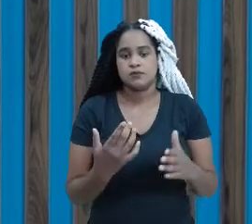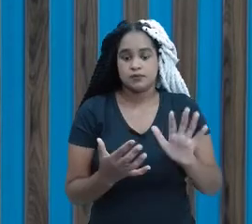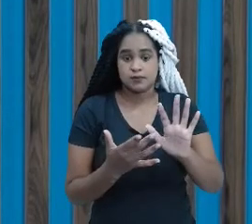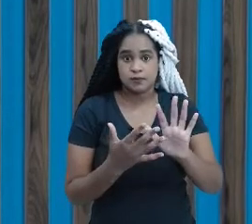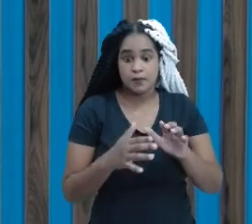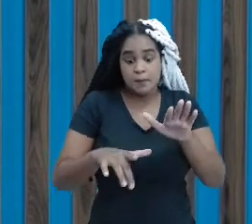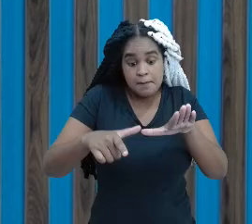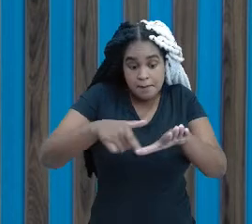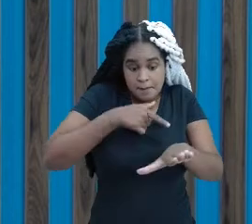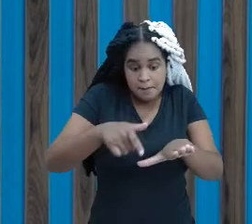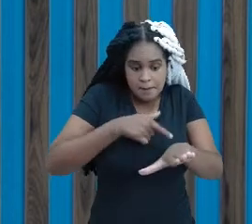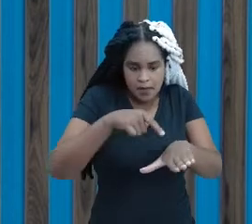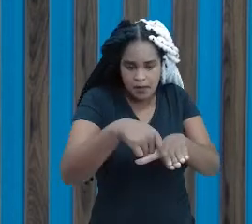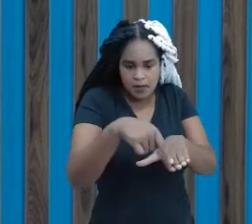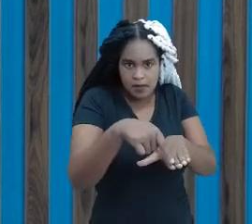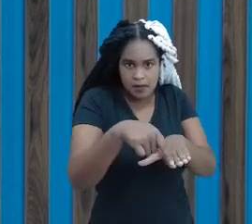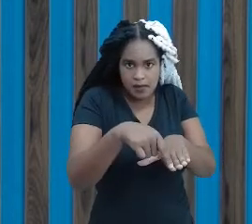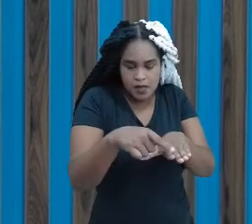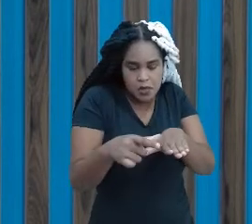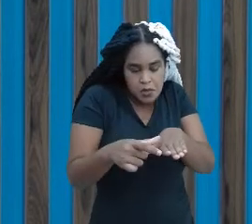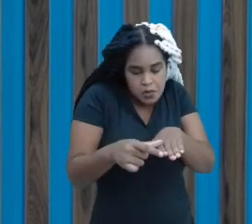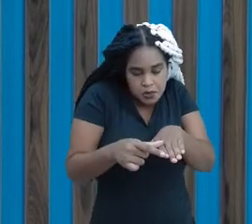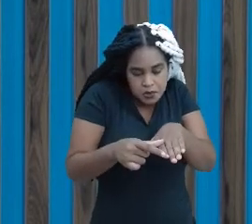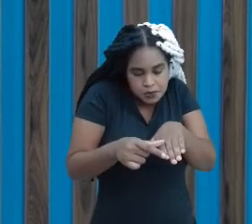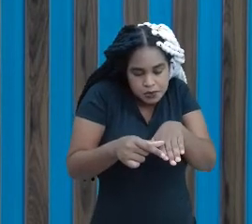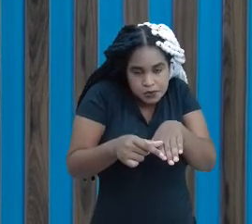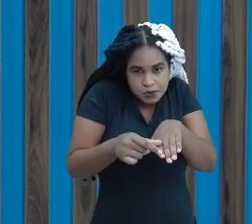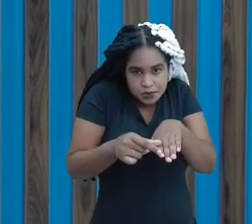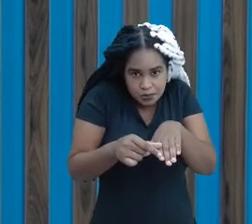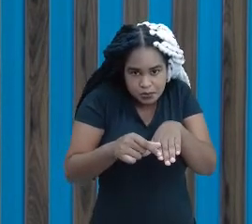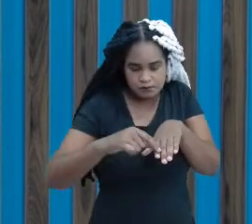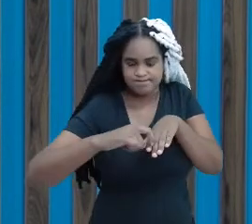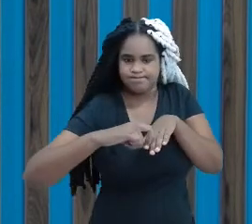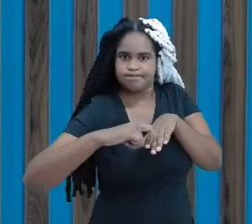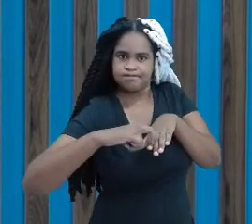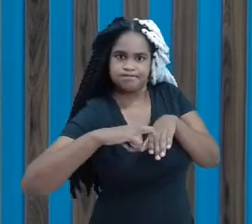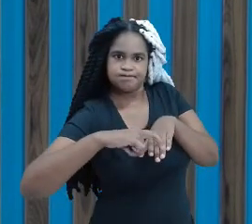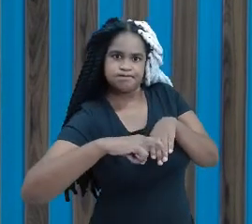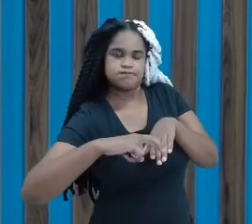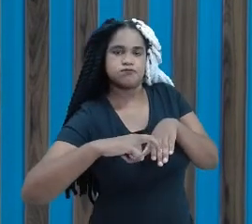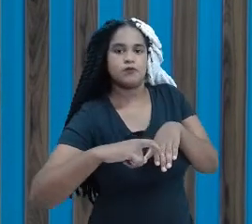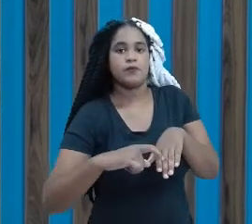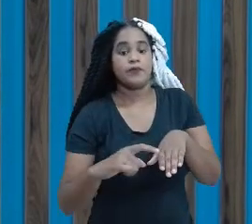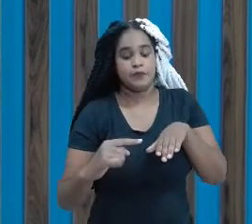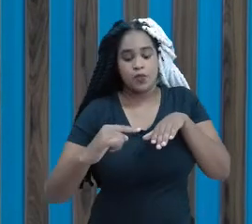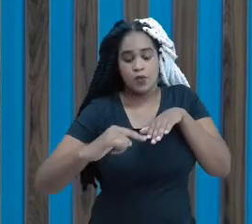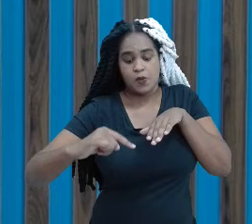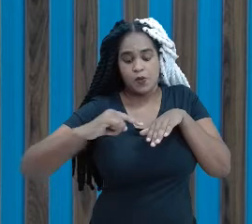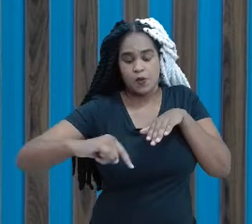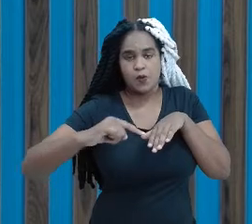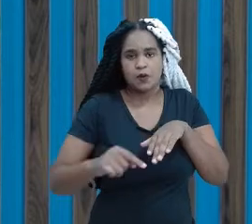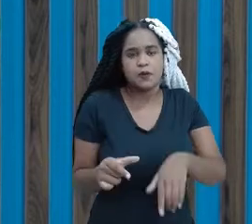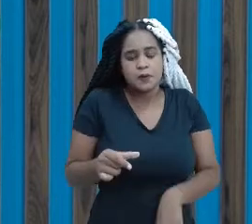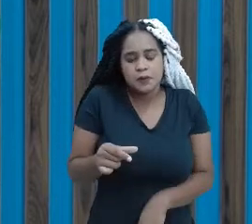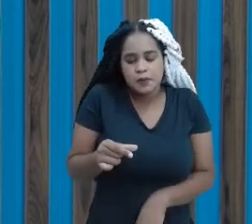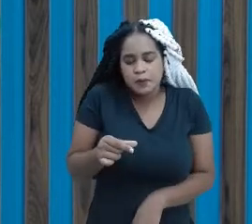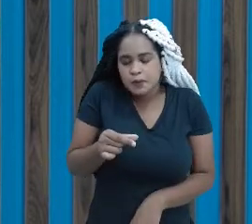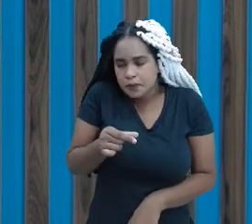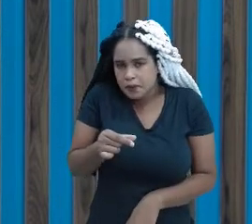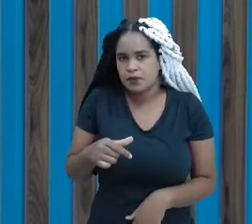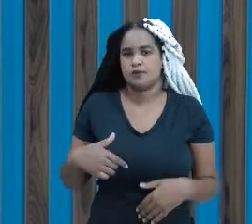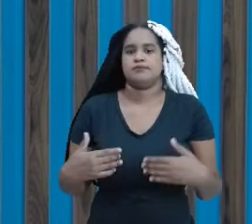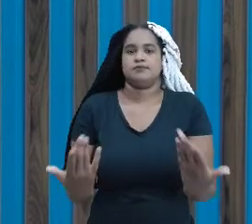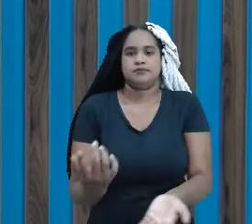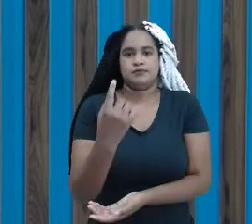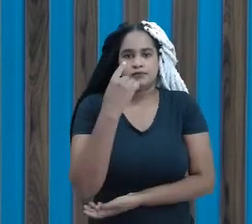dos pés, eles vão ser mais curtinhos, mais grossos, tá? E as unhas são bem curtinhas. Então,